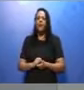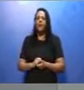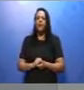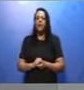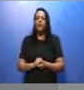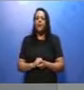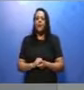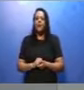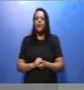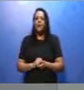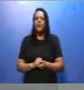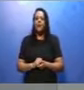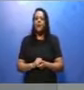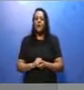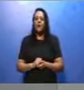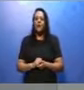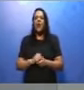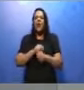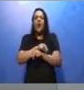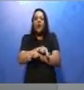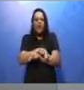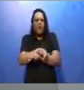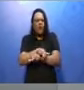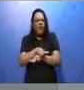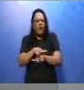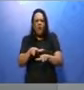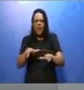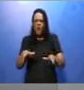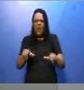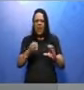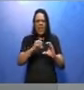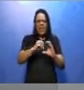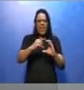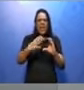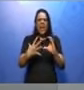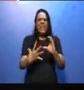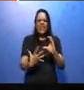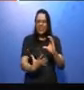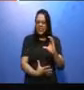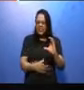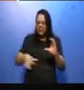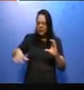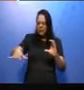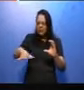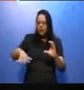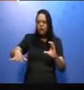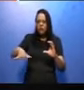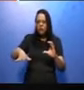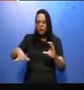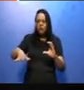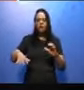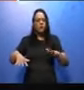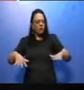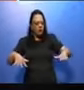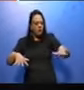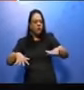encalorado, enfim. São várias características que nós